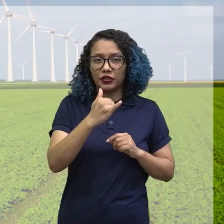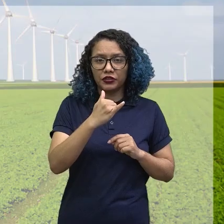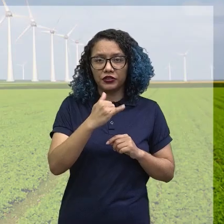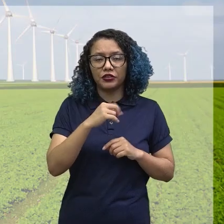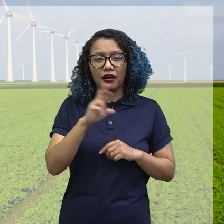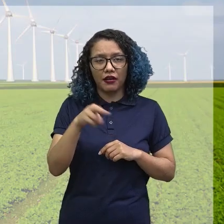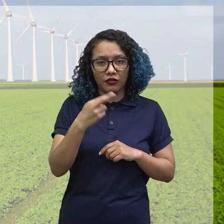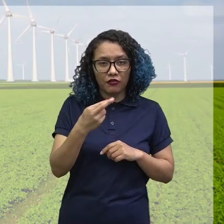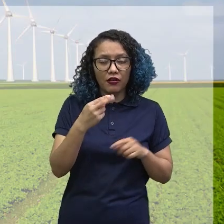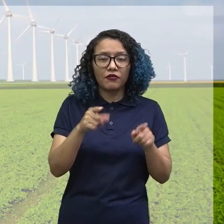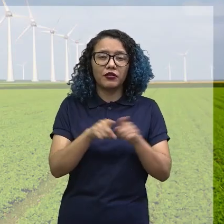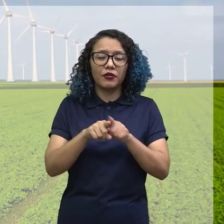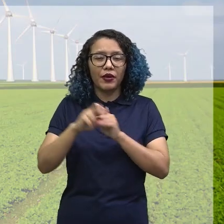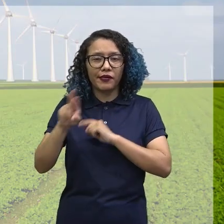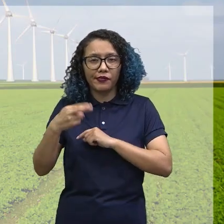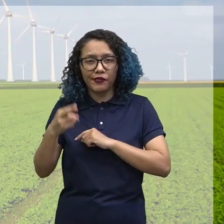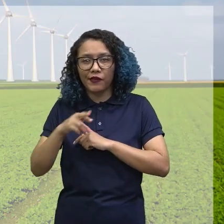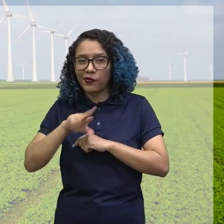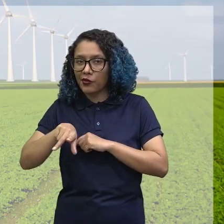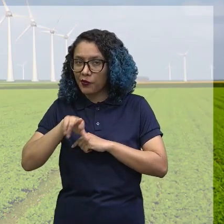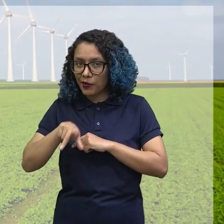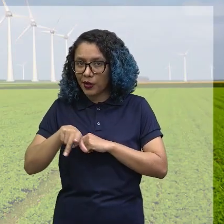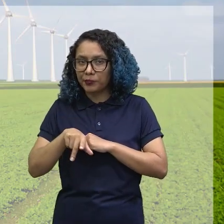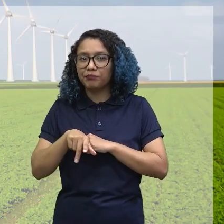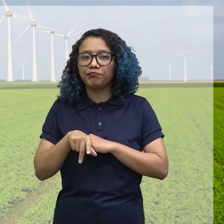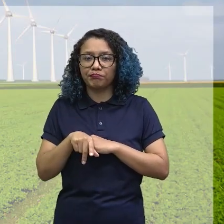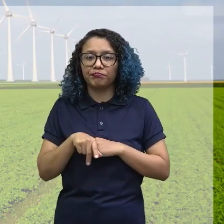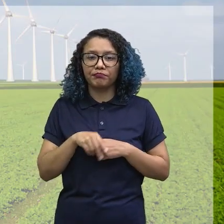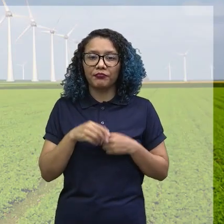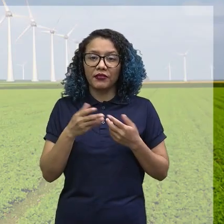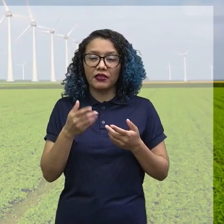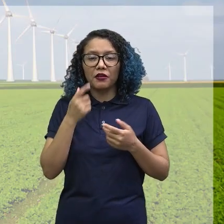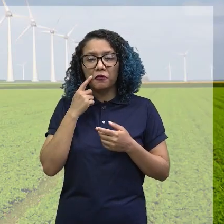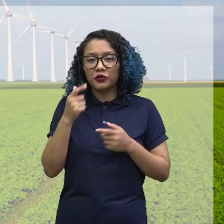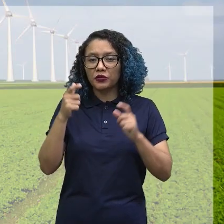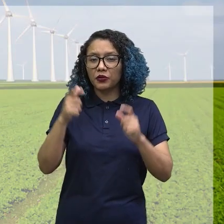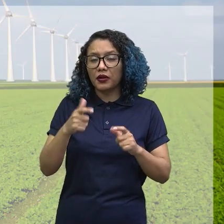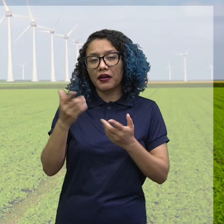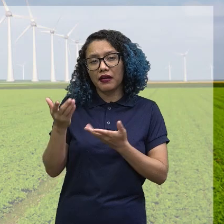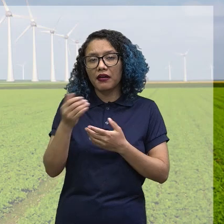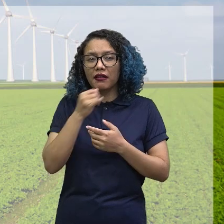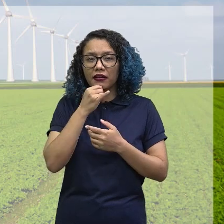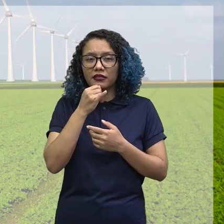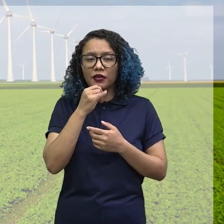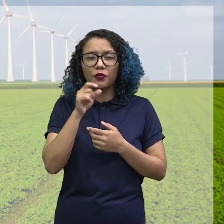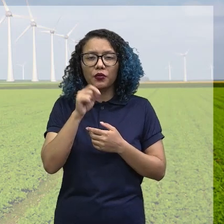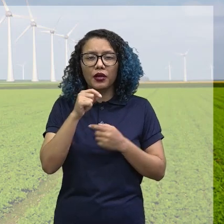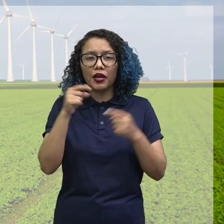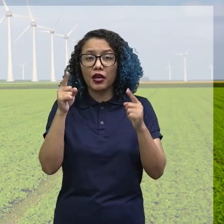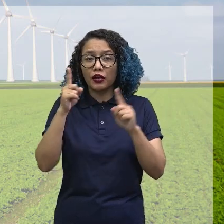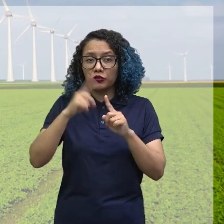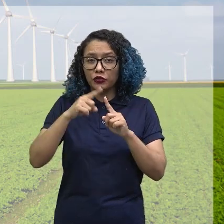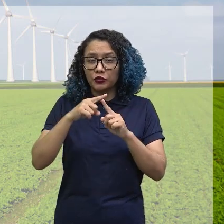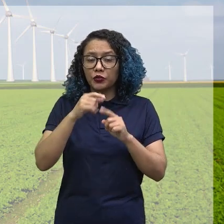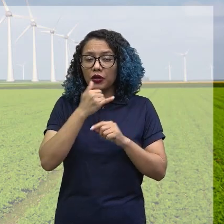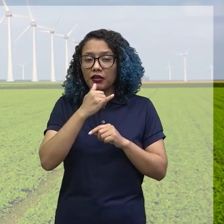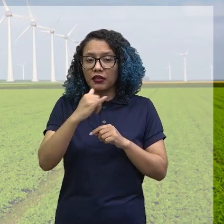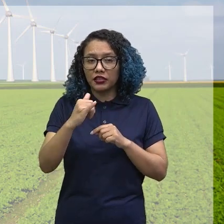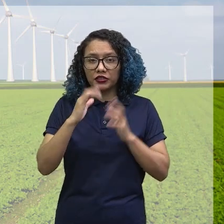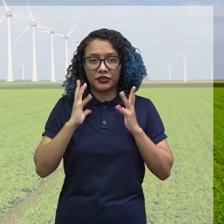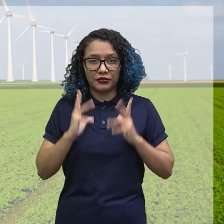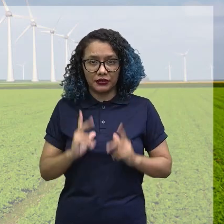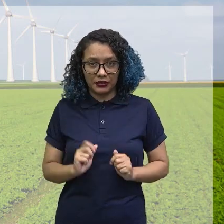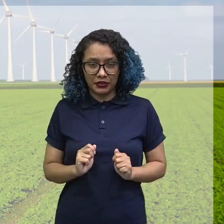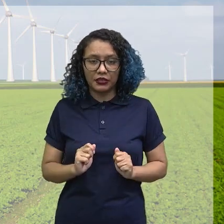não renováveis, e aqui, né, nesse ambiente nós temos aí um exemplo de uma fonte de energia